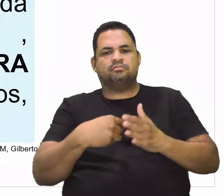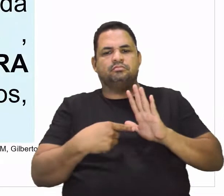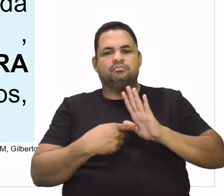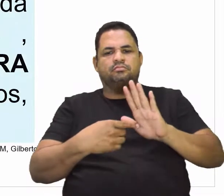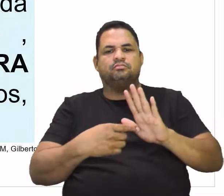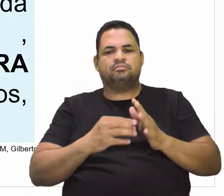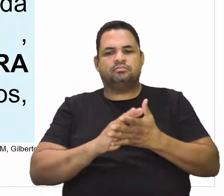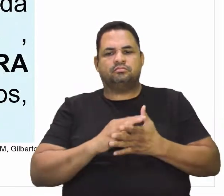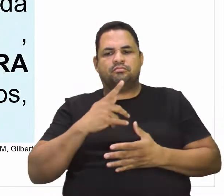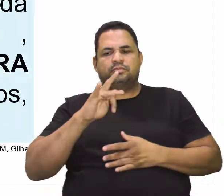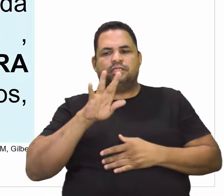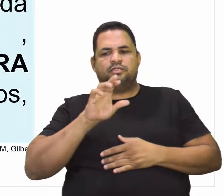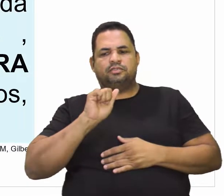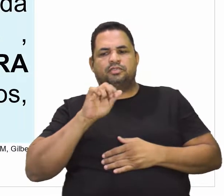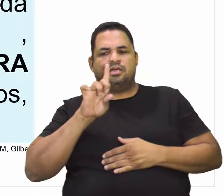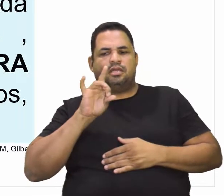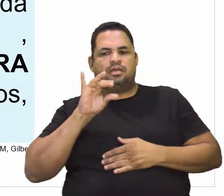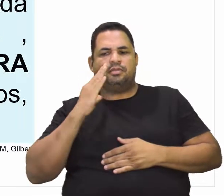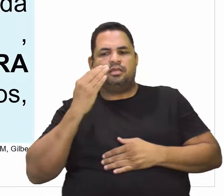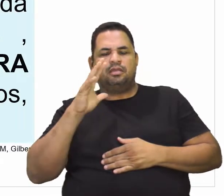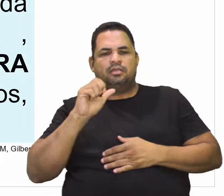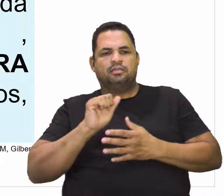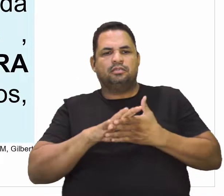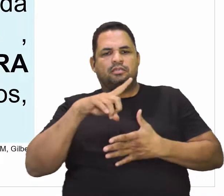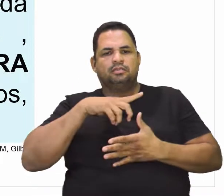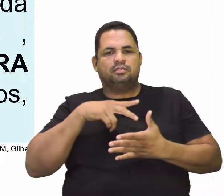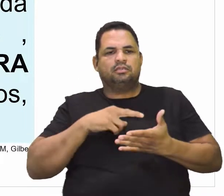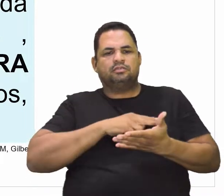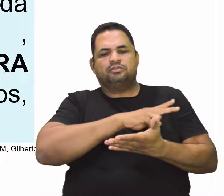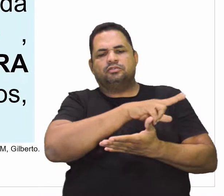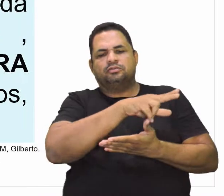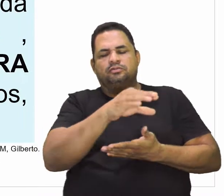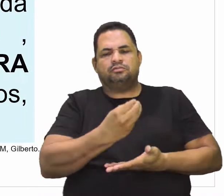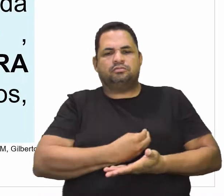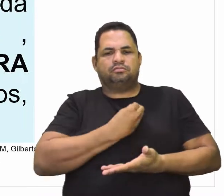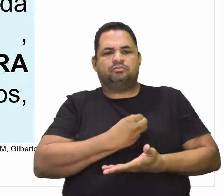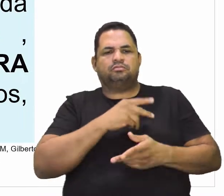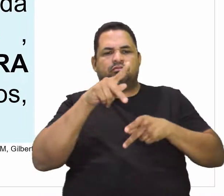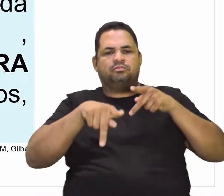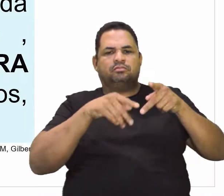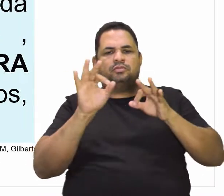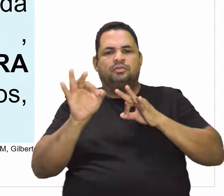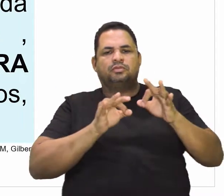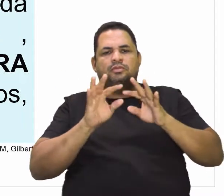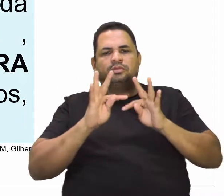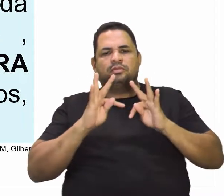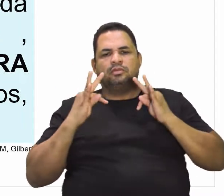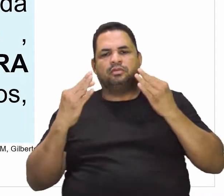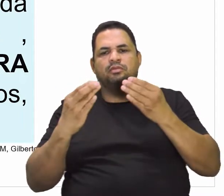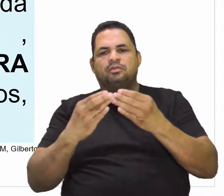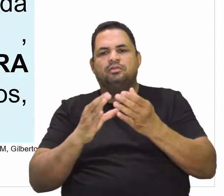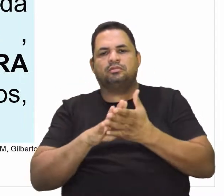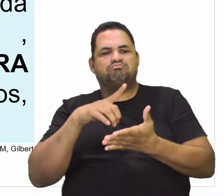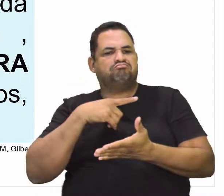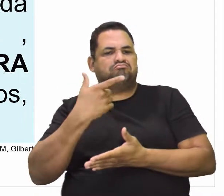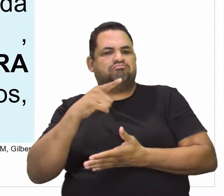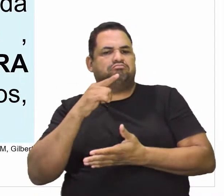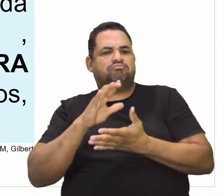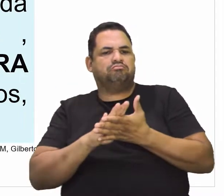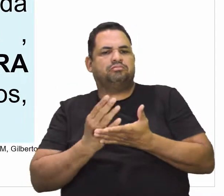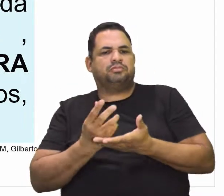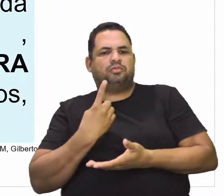Península Arábica. Habitada por diversos povos organizados em tribos, a Arábia não tinha uma unidade